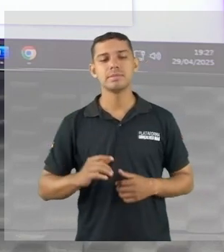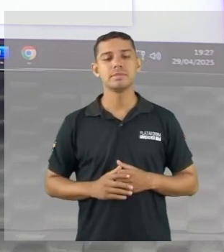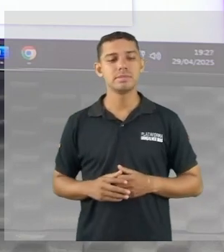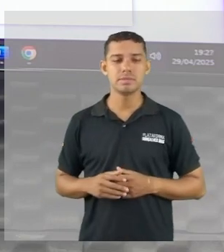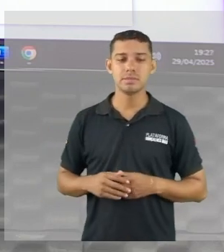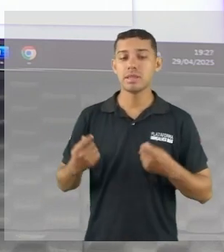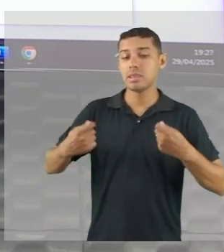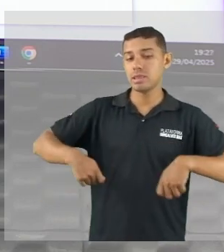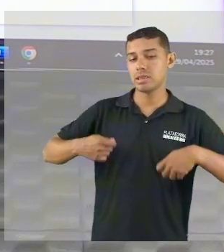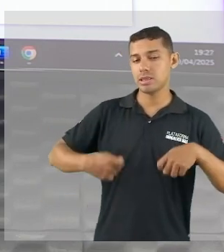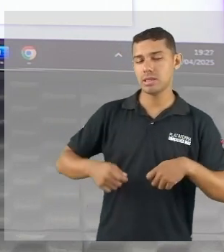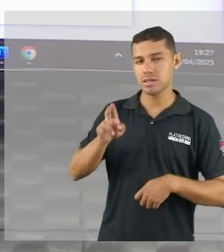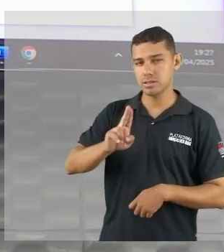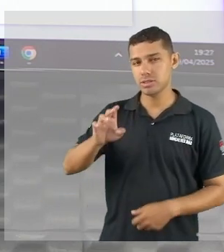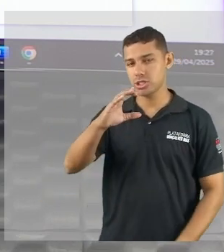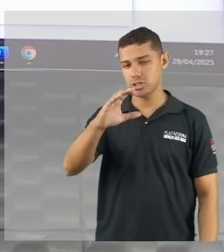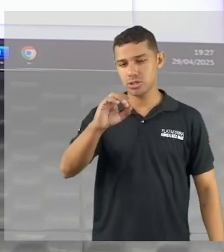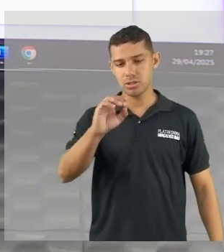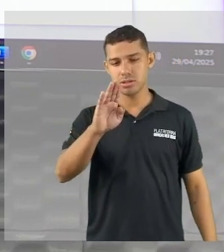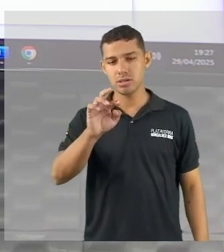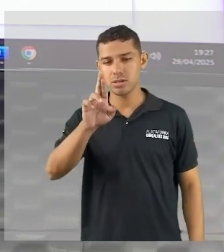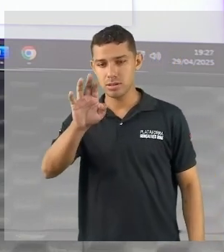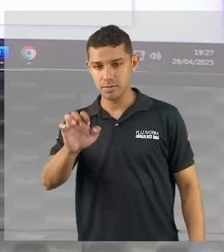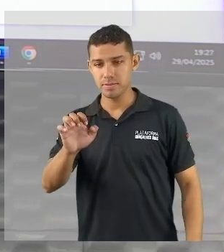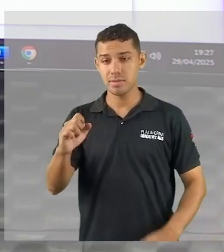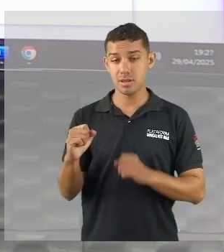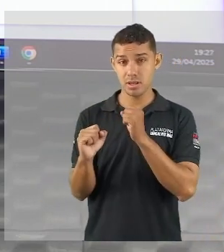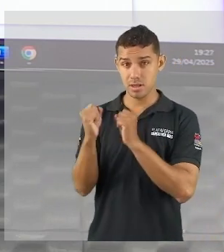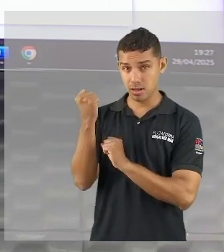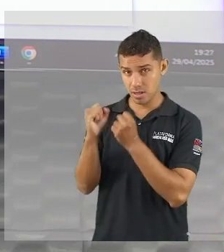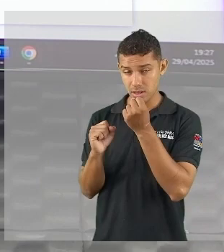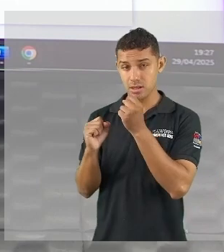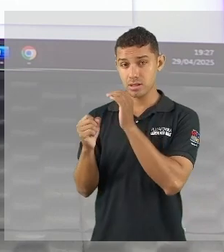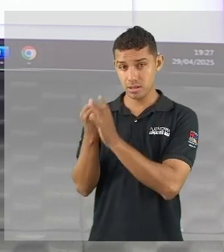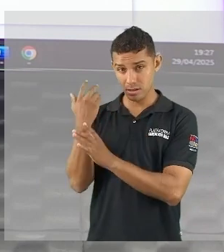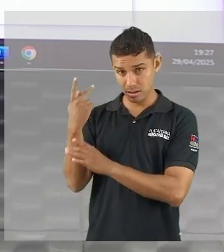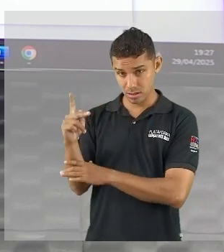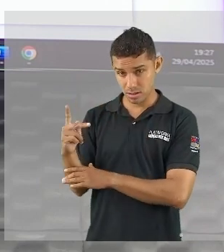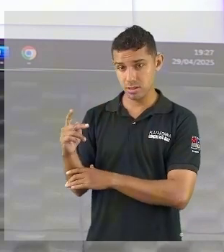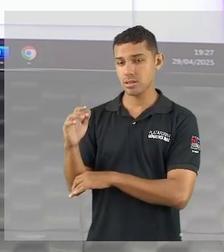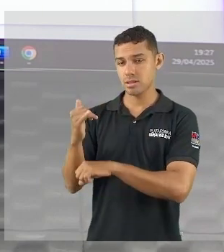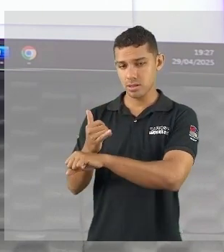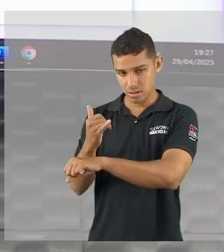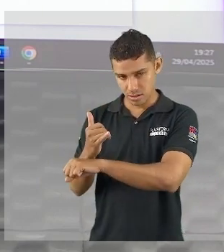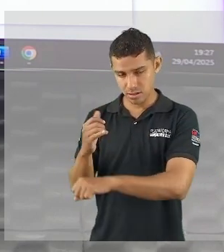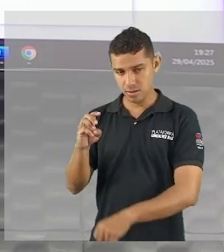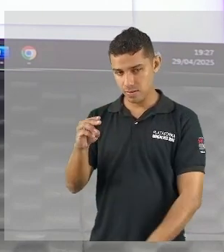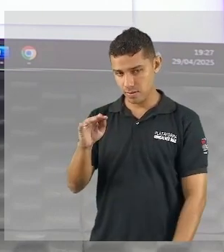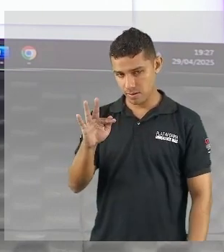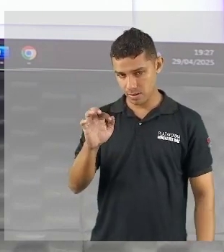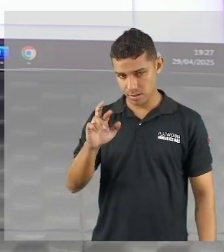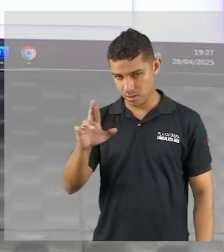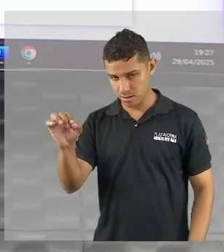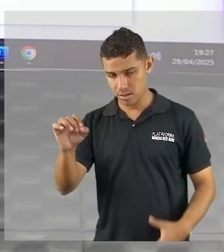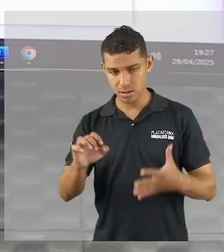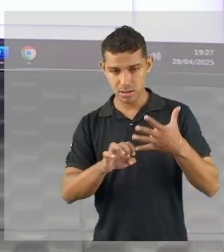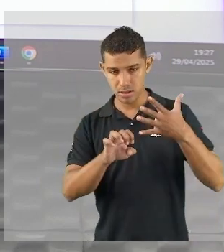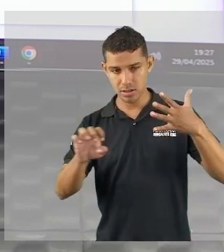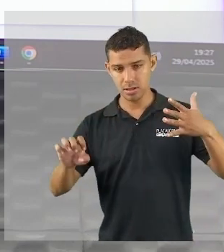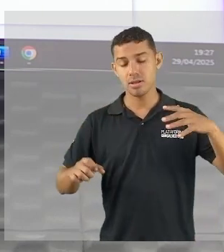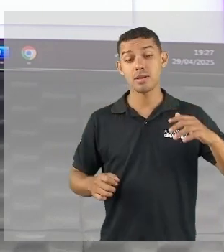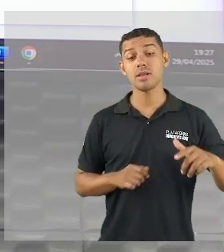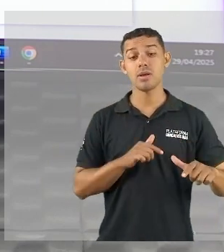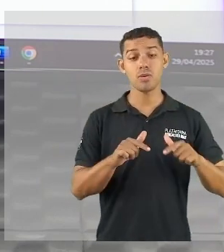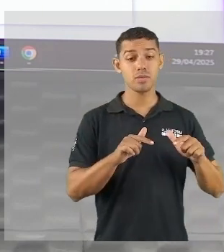a necessidade do uso do cobre na fabricação do ferro. E a letra E, seu emprego na cunhagem de moedas